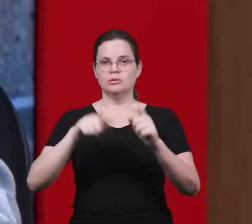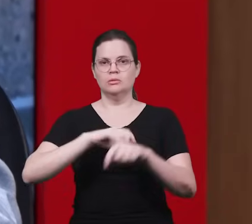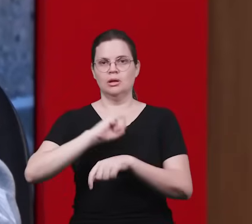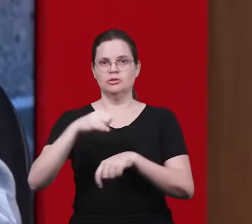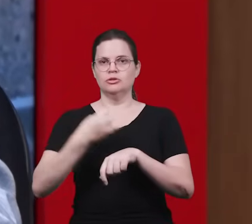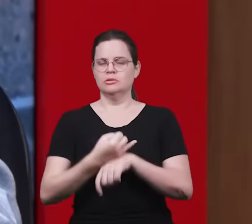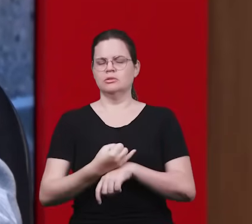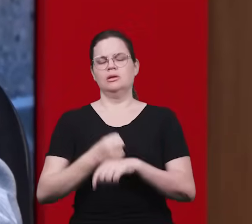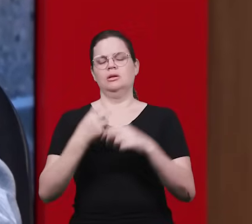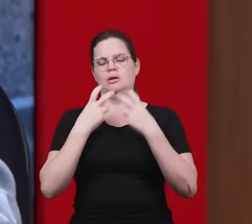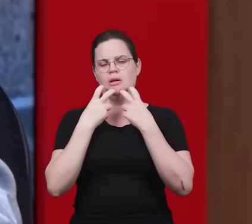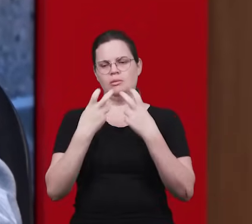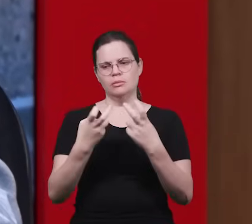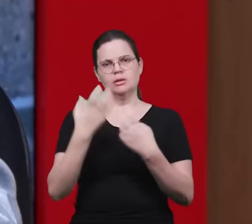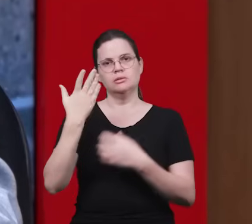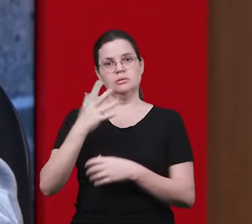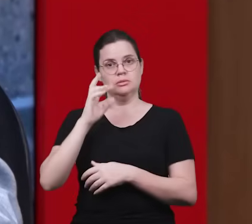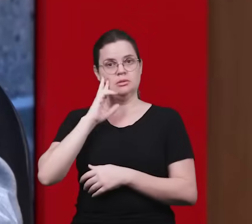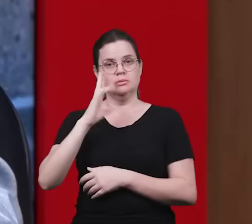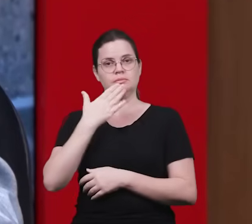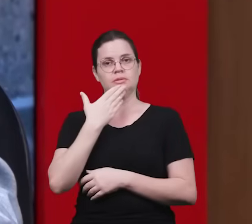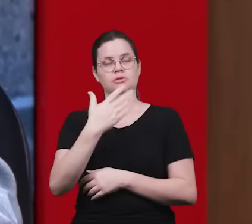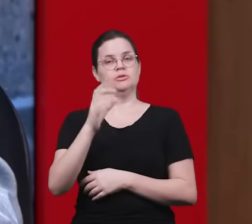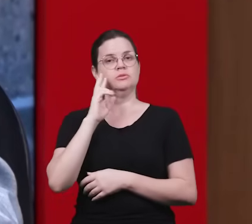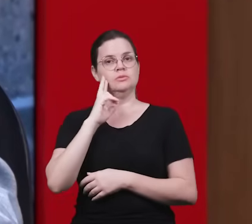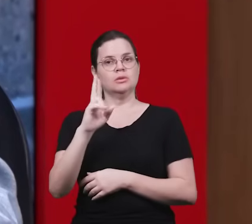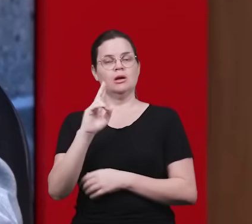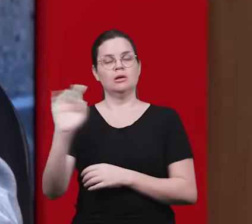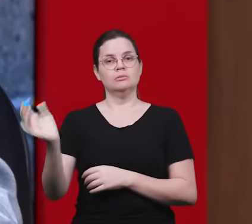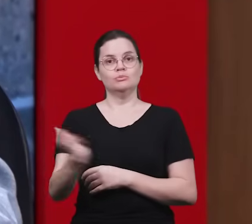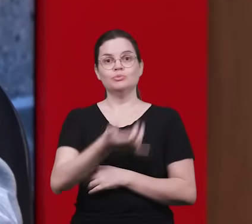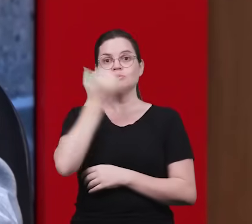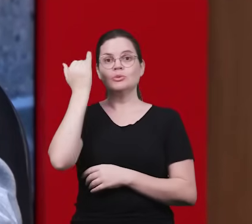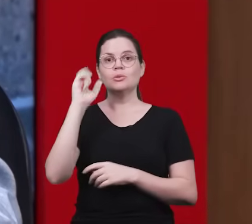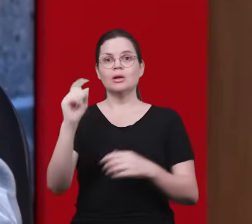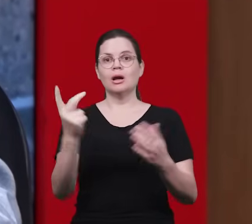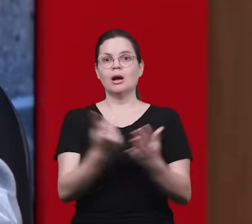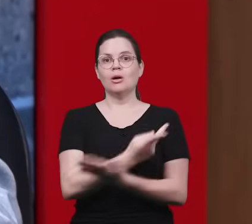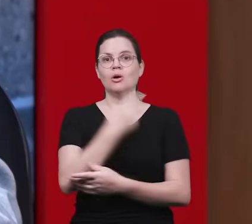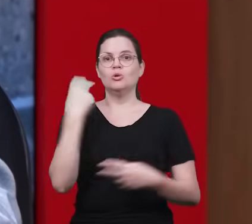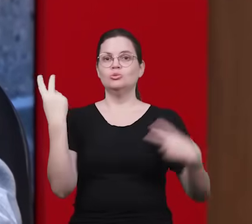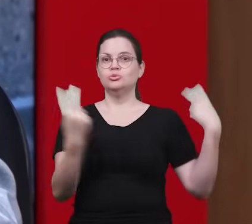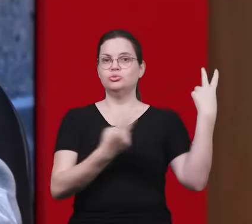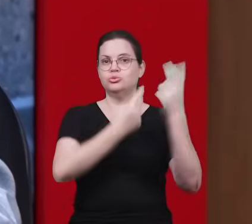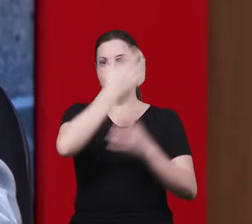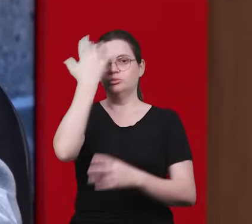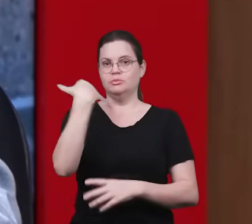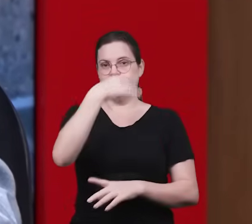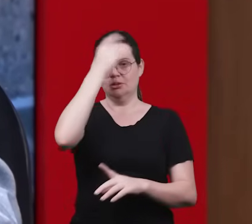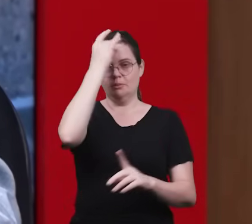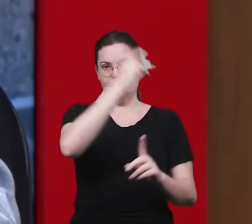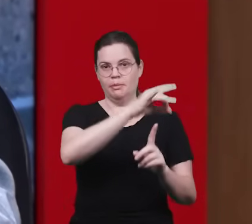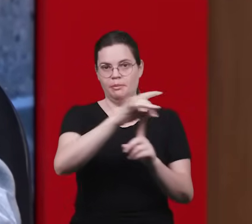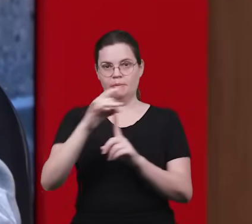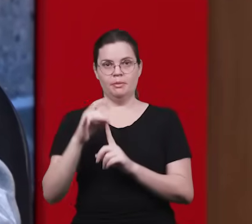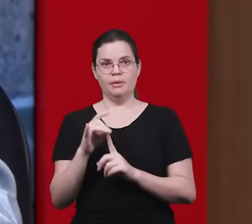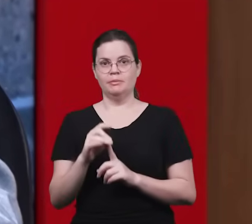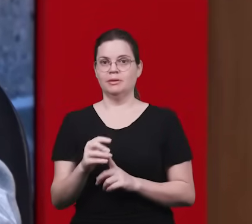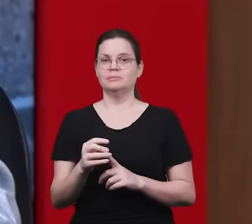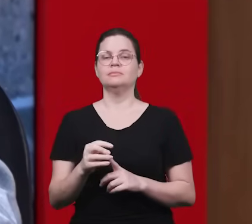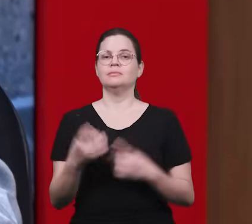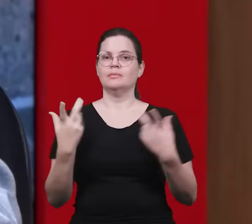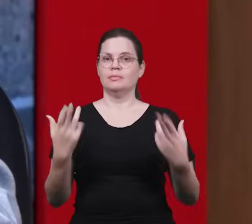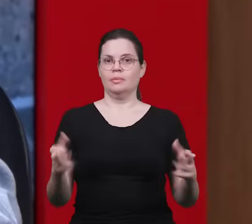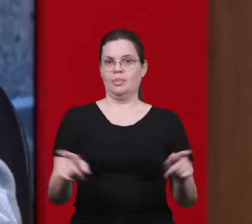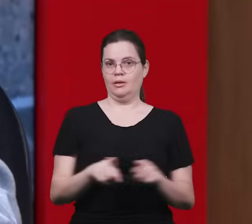cenáculo, orando, clamando ao Senhor, quando de repente veio esse momento especial. E não será